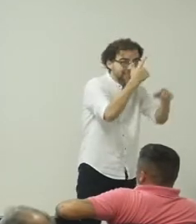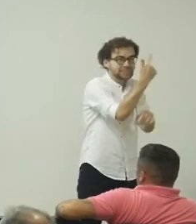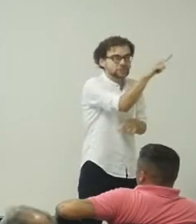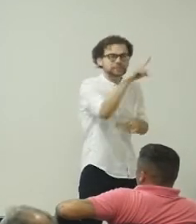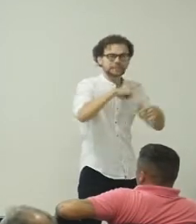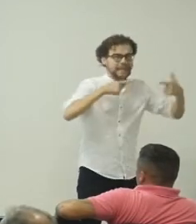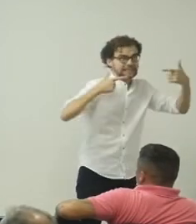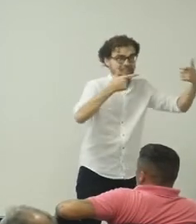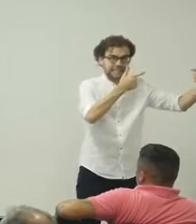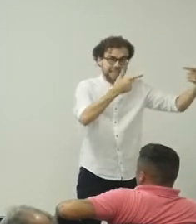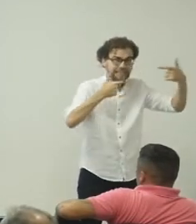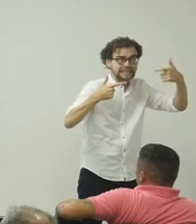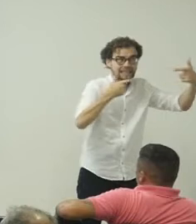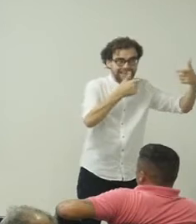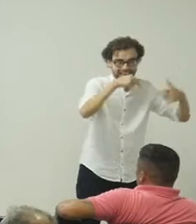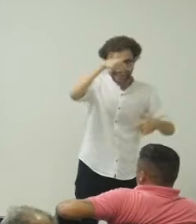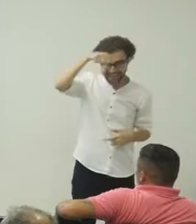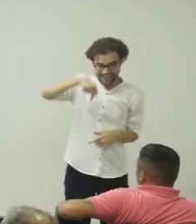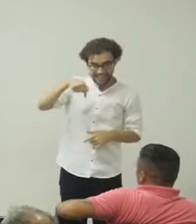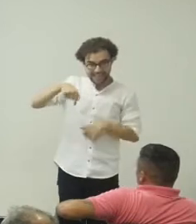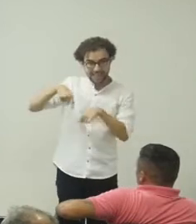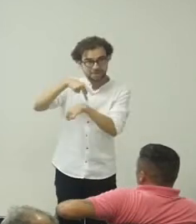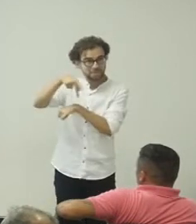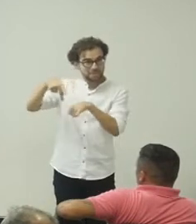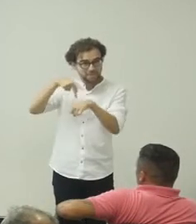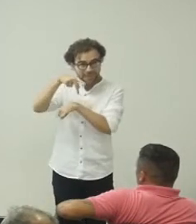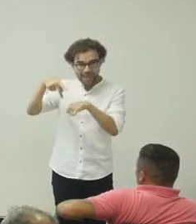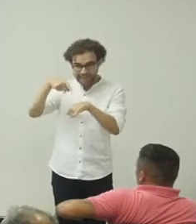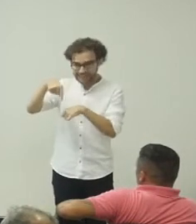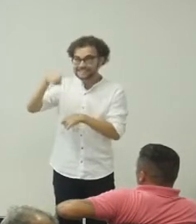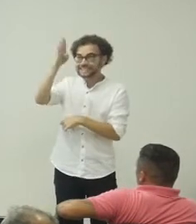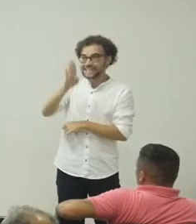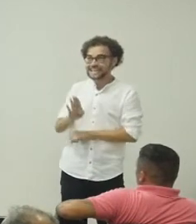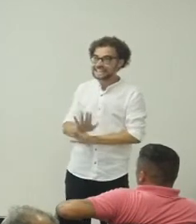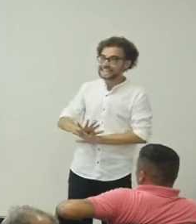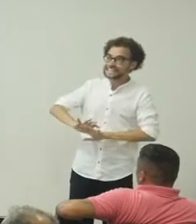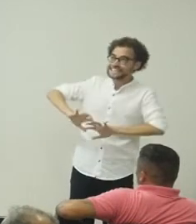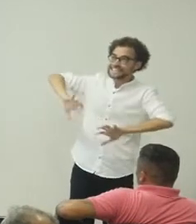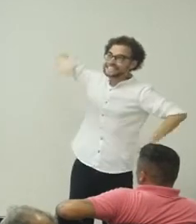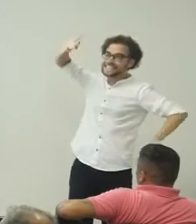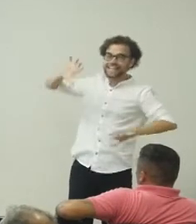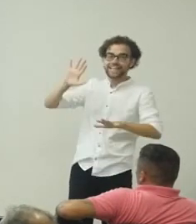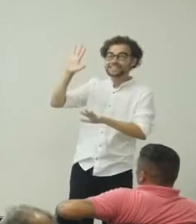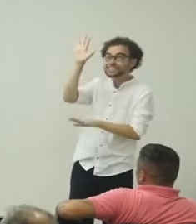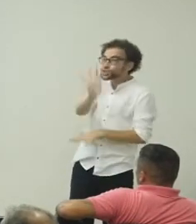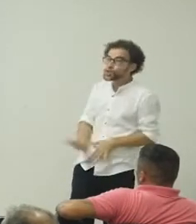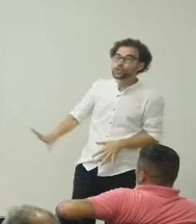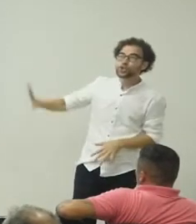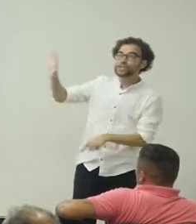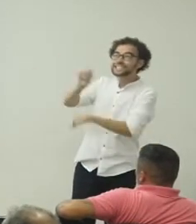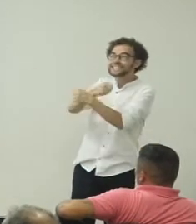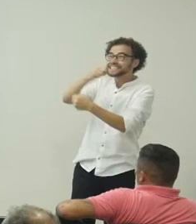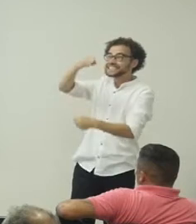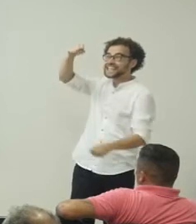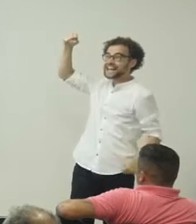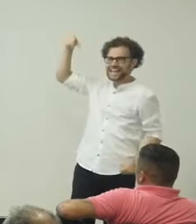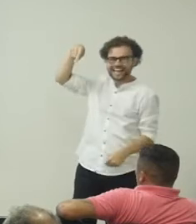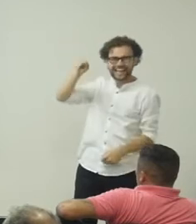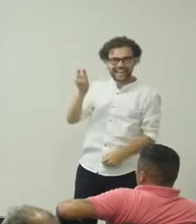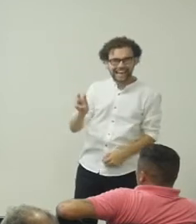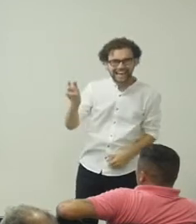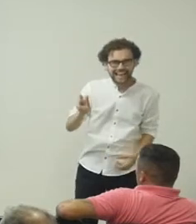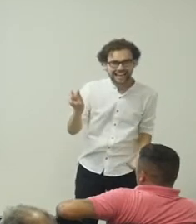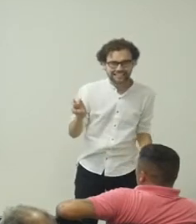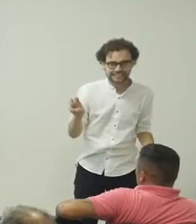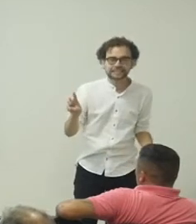conflito armado, a gente pensar que o nosso país, com esse tamanho, essa dimensão territorial tão ampla, figura entre o quinto país, isso é